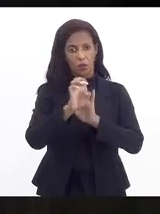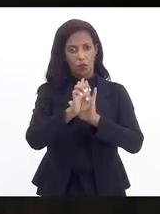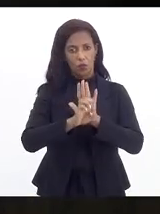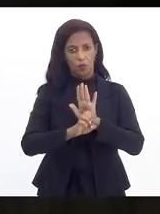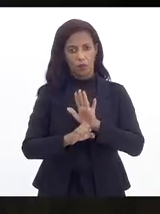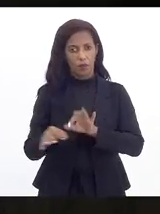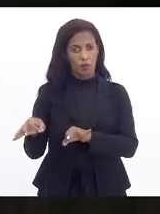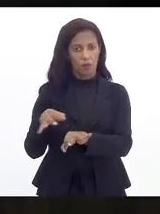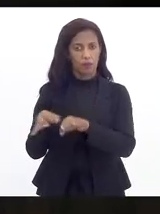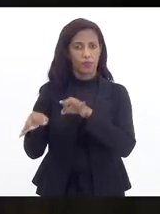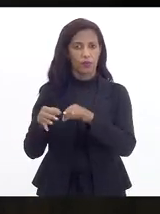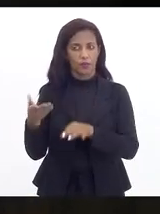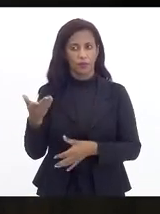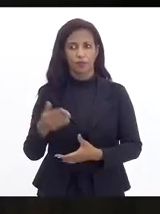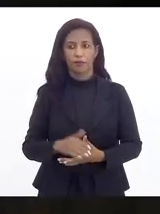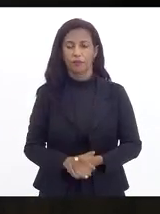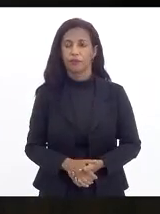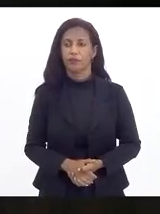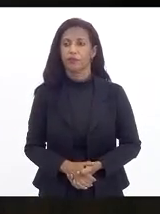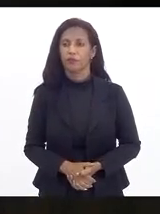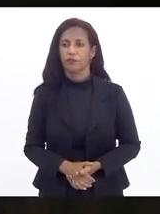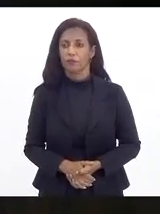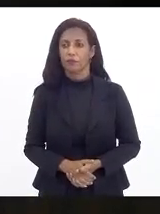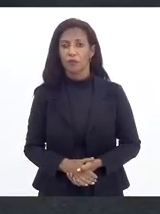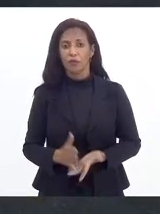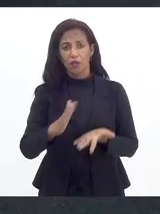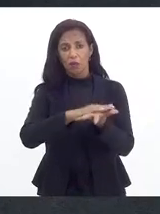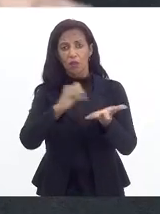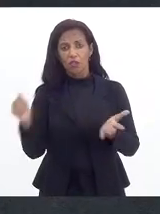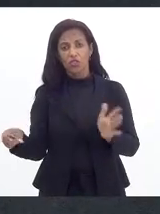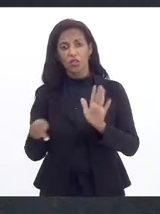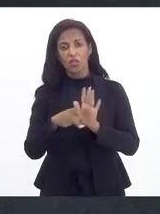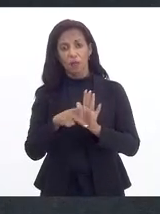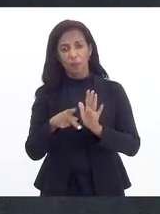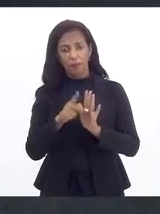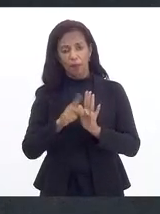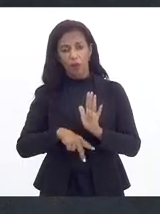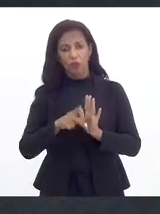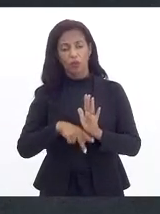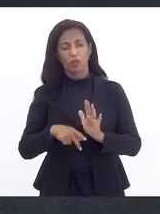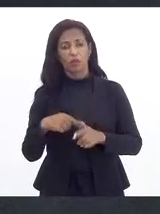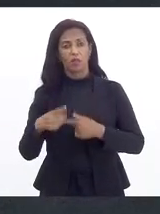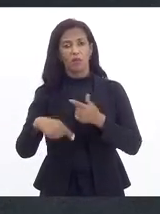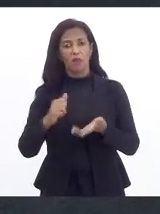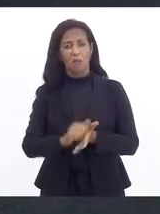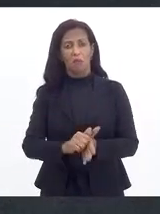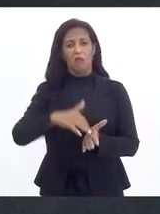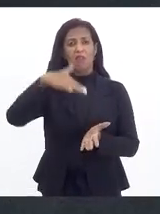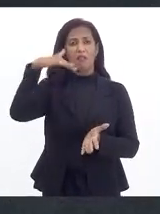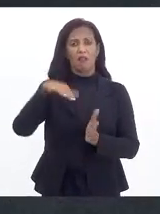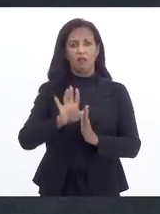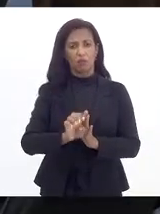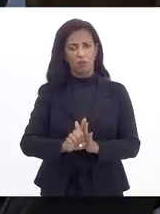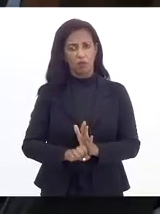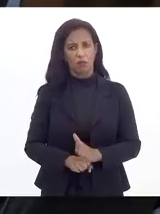já há 5 emendas. Sim, vai sair de pauta, depois dá aparecer sobre tudo, não precisa fazer uma pilha de emenda agora.